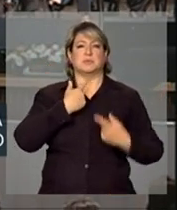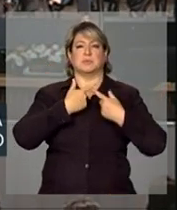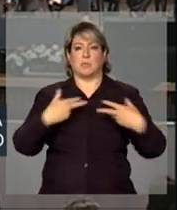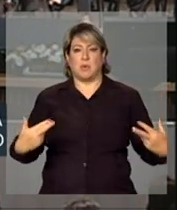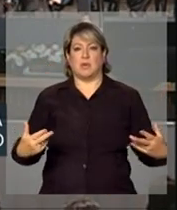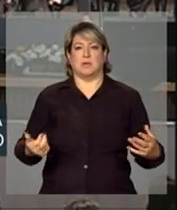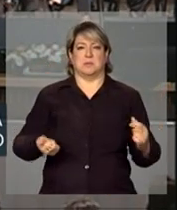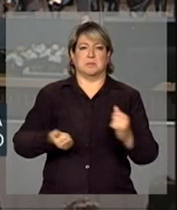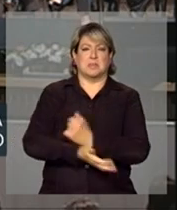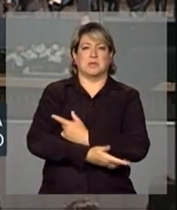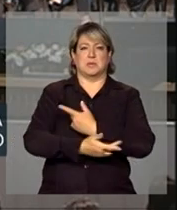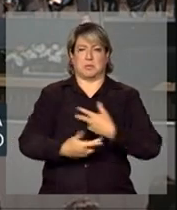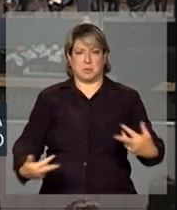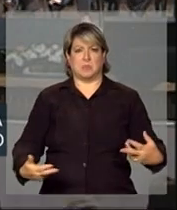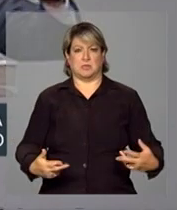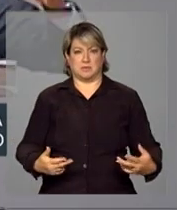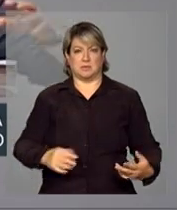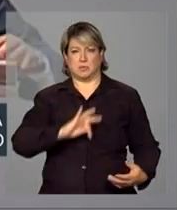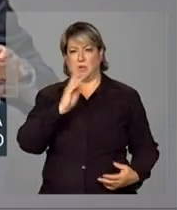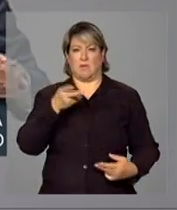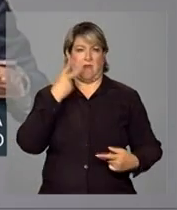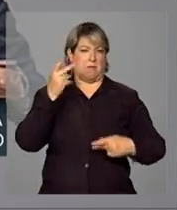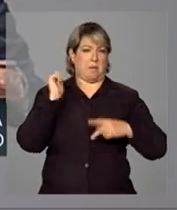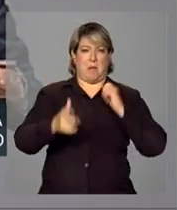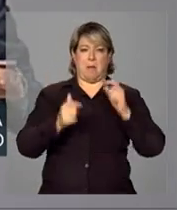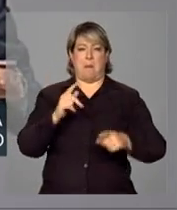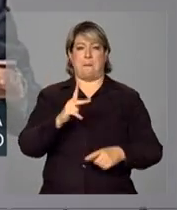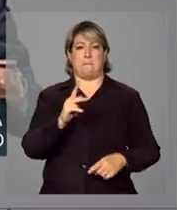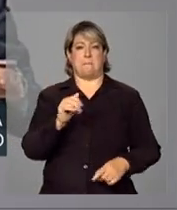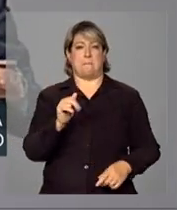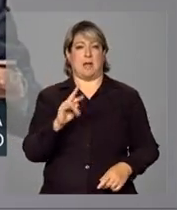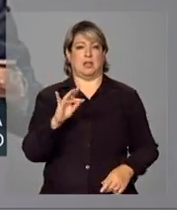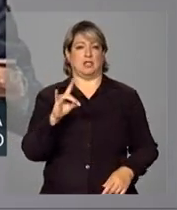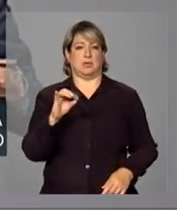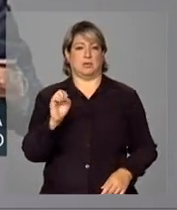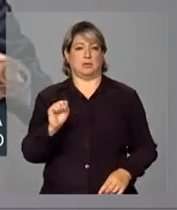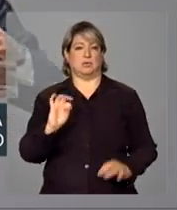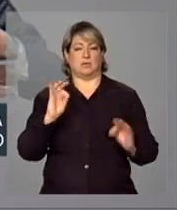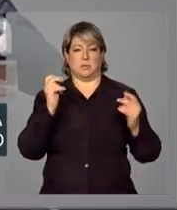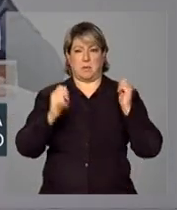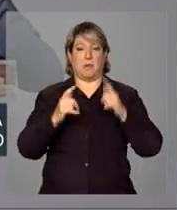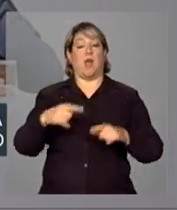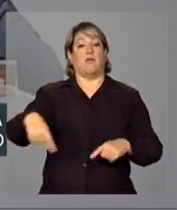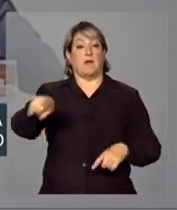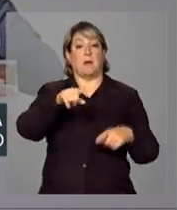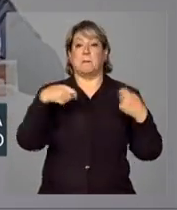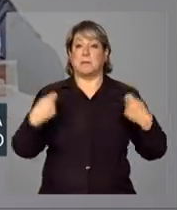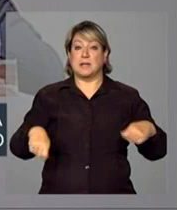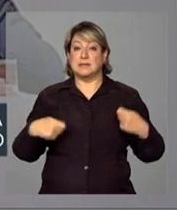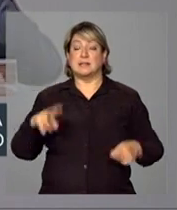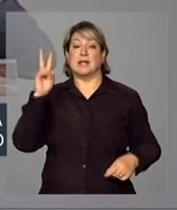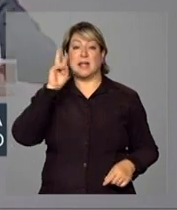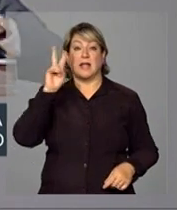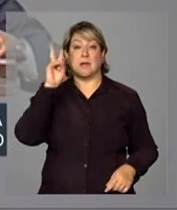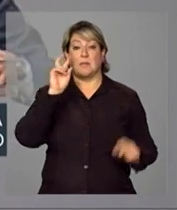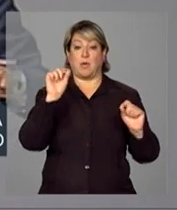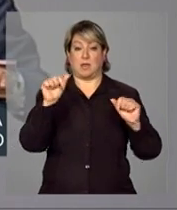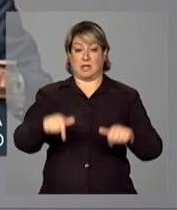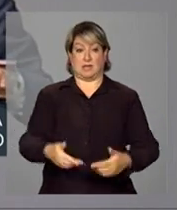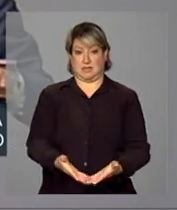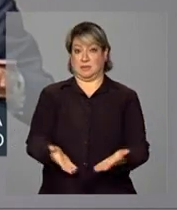vem da esfera dos partidos, das representações, vocês têm que lembrar